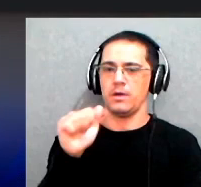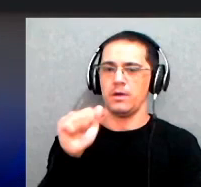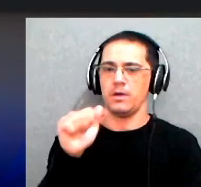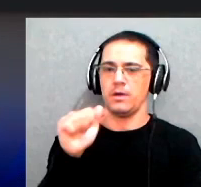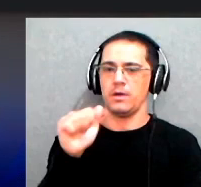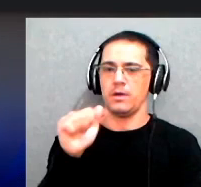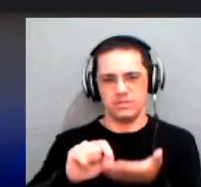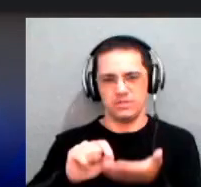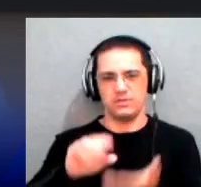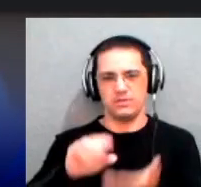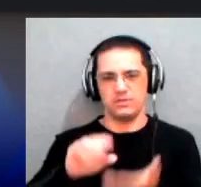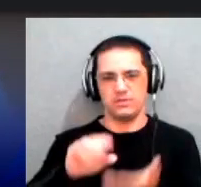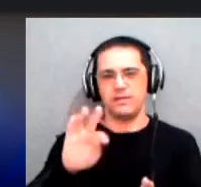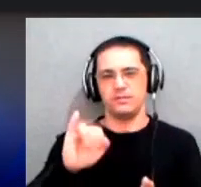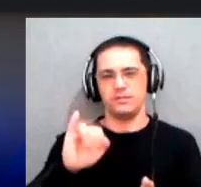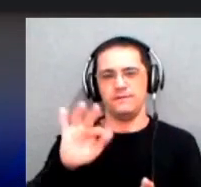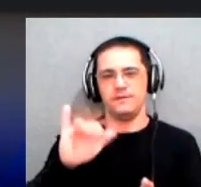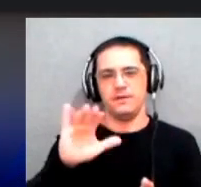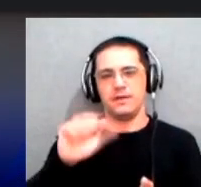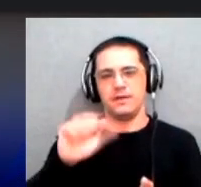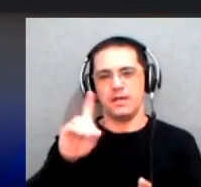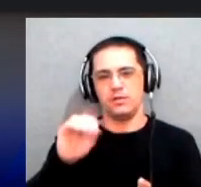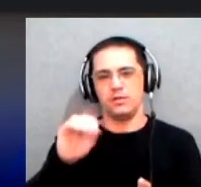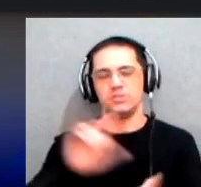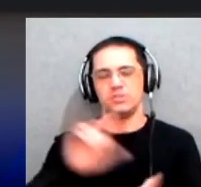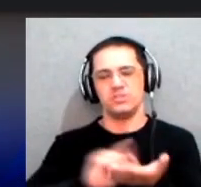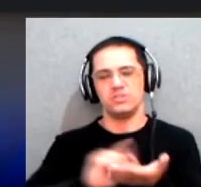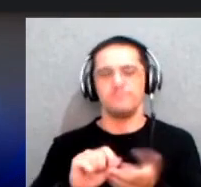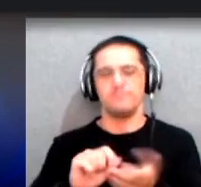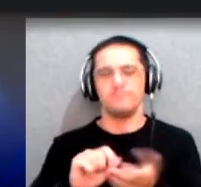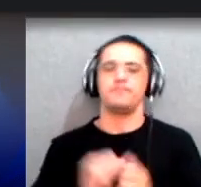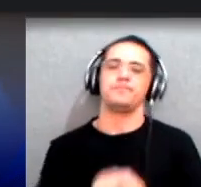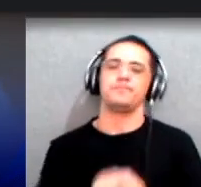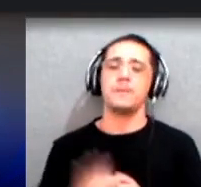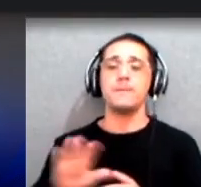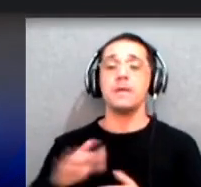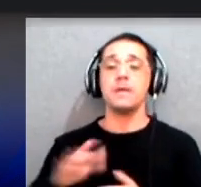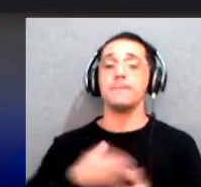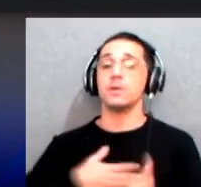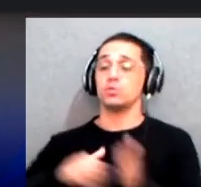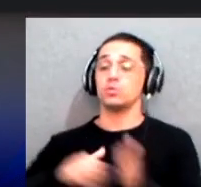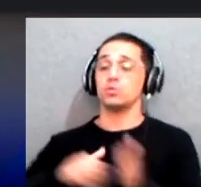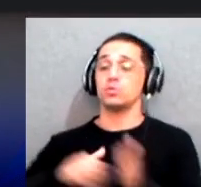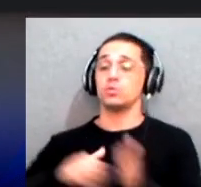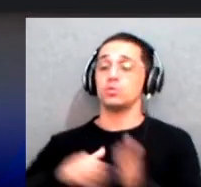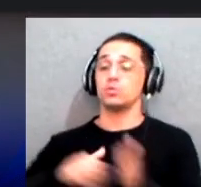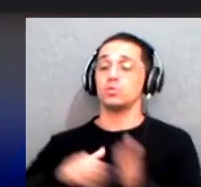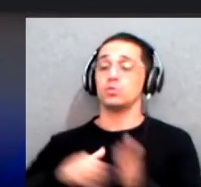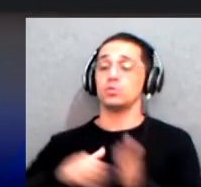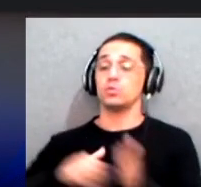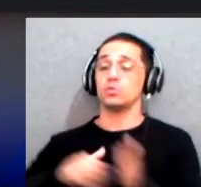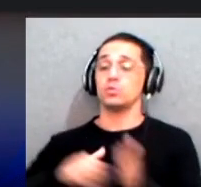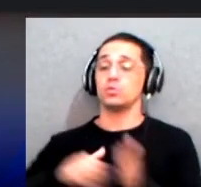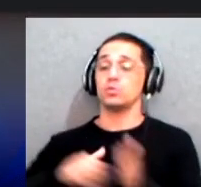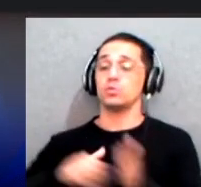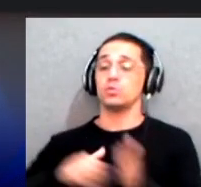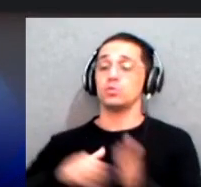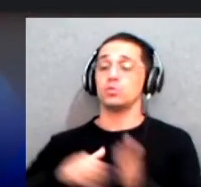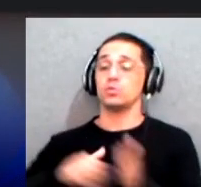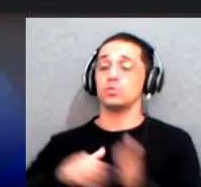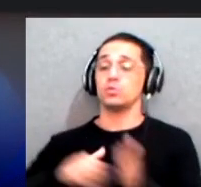com mais idade, manifestava certa preocupação com o uso da nova tecnologia. Eu inicio a minha fala dividindo essa